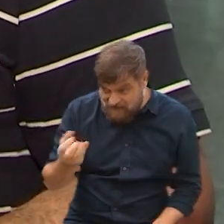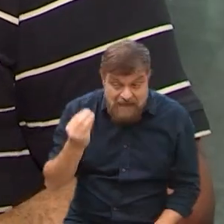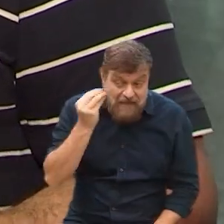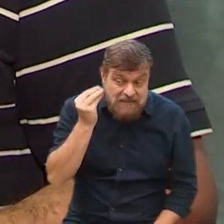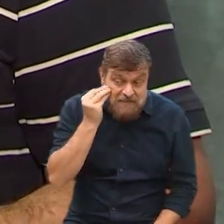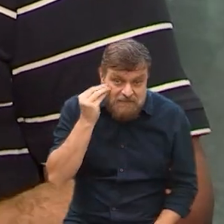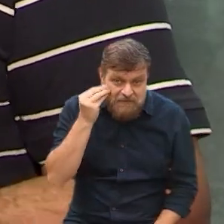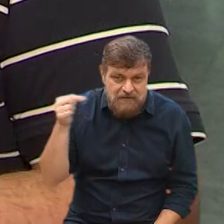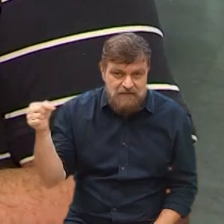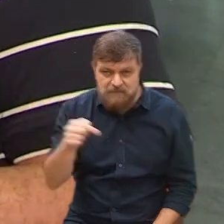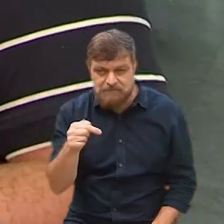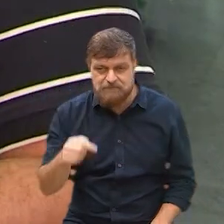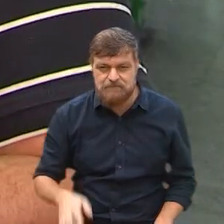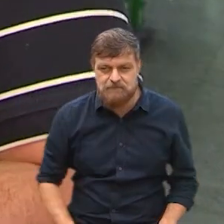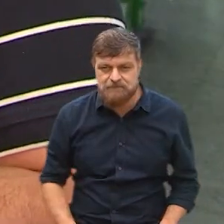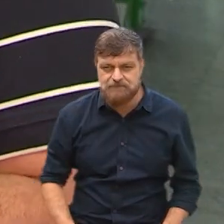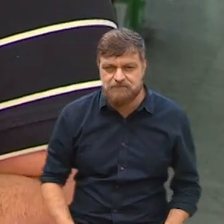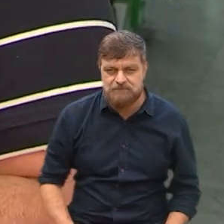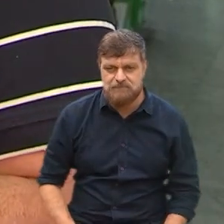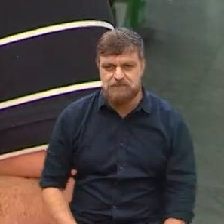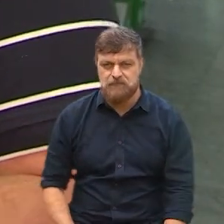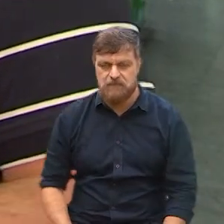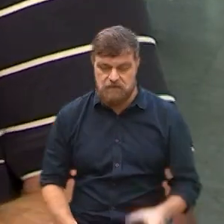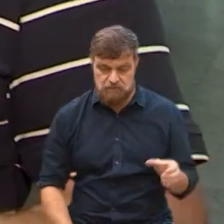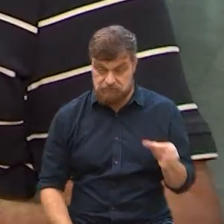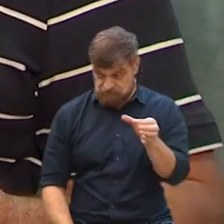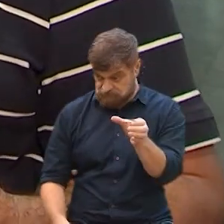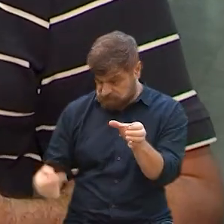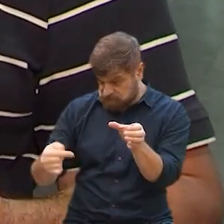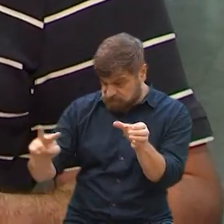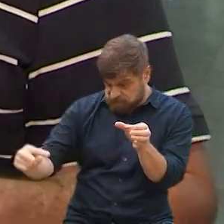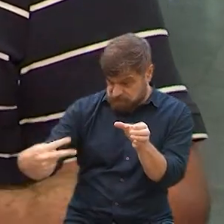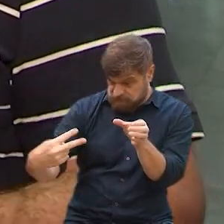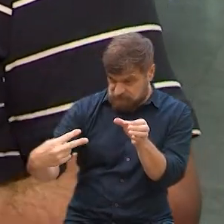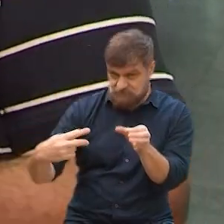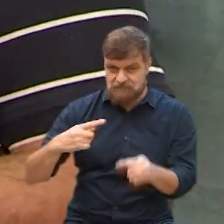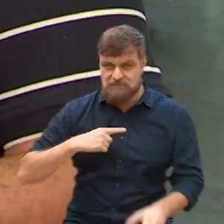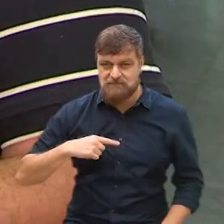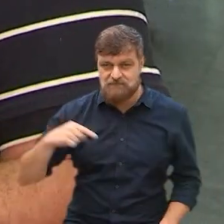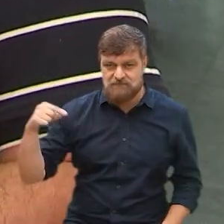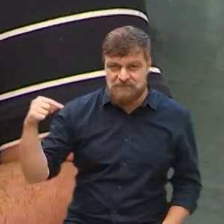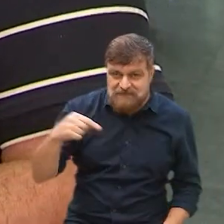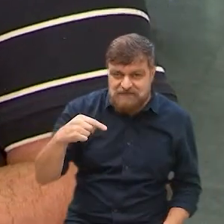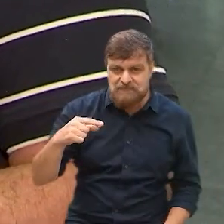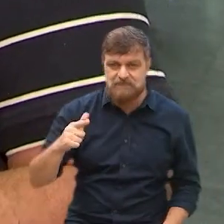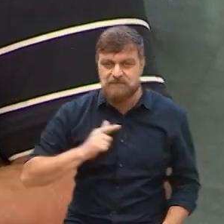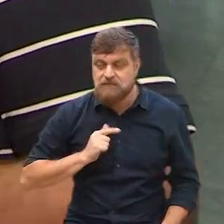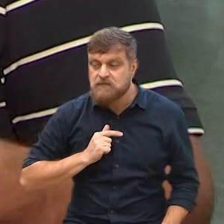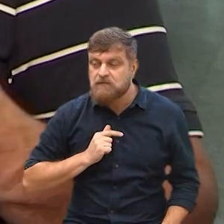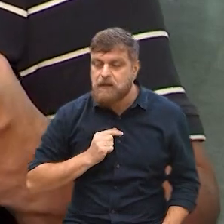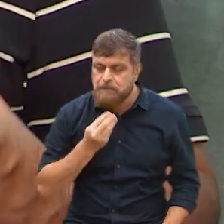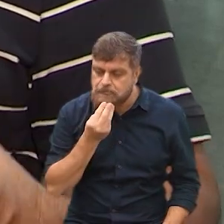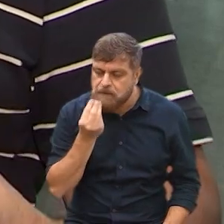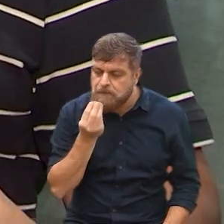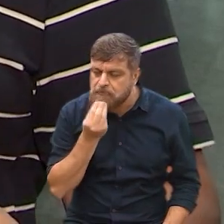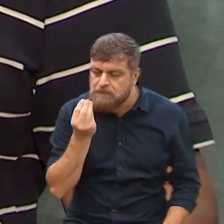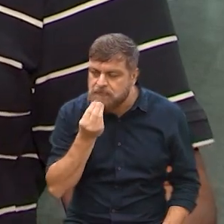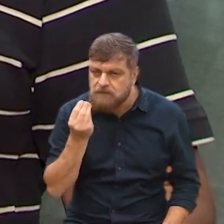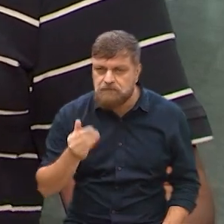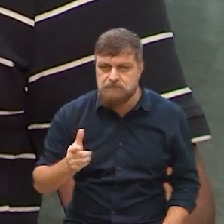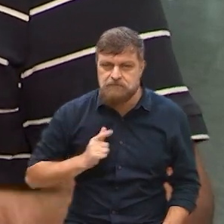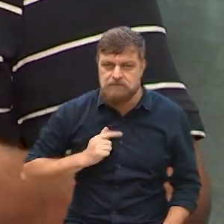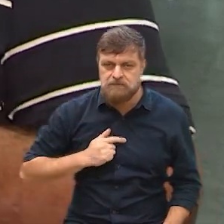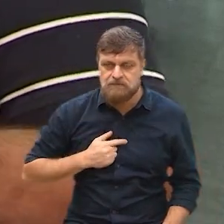produto na apresentação final dele e sempre trazíamos um produto de degustação. Então a gente colocava